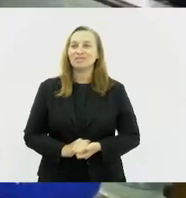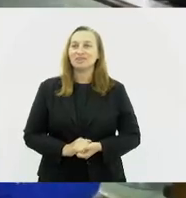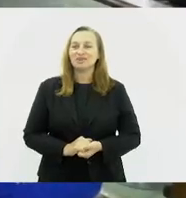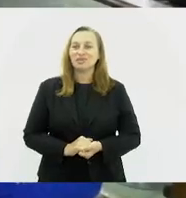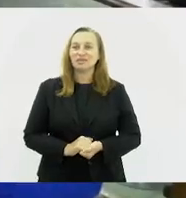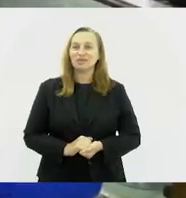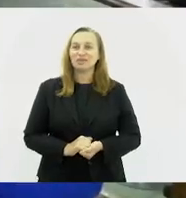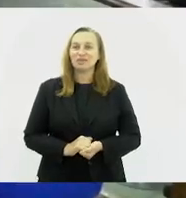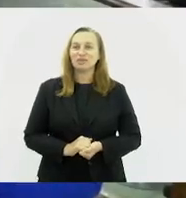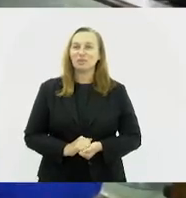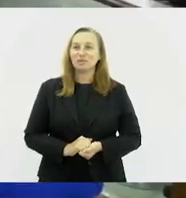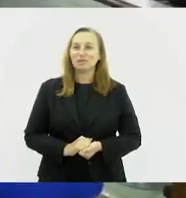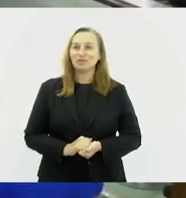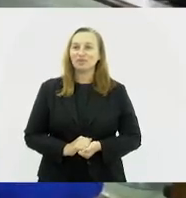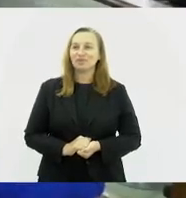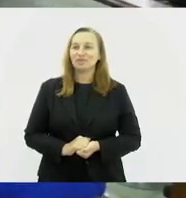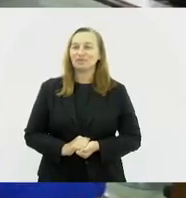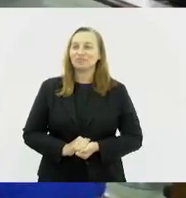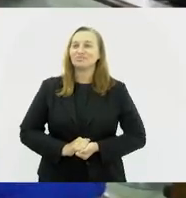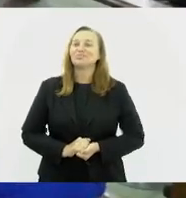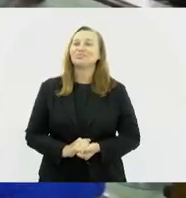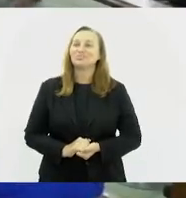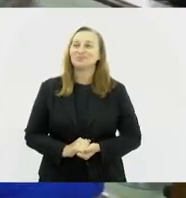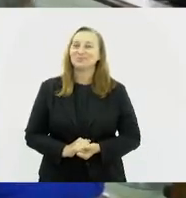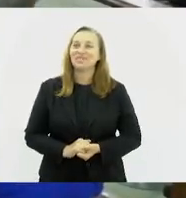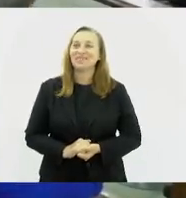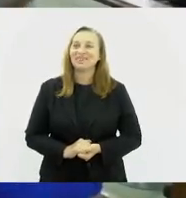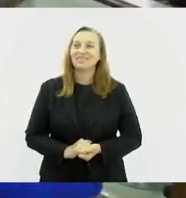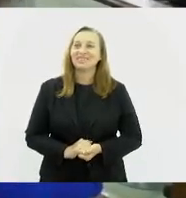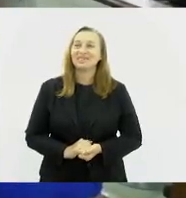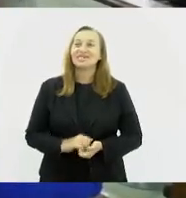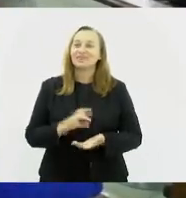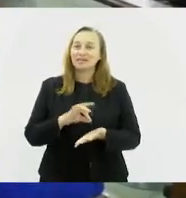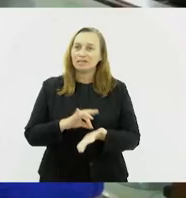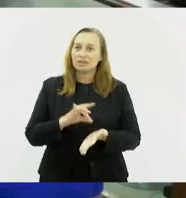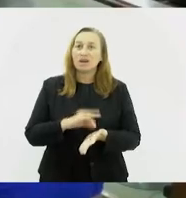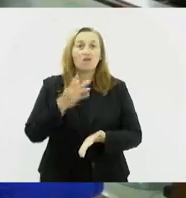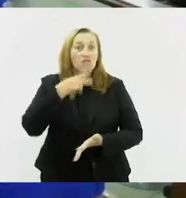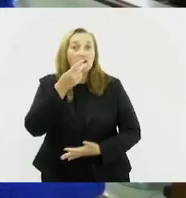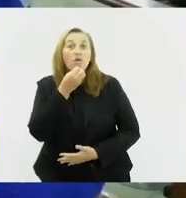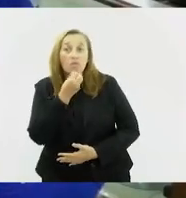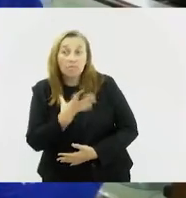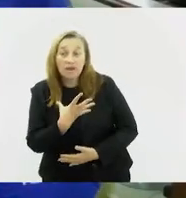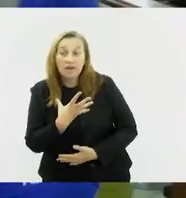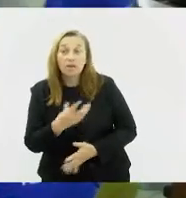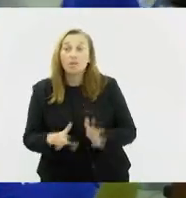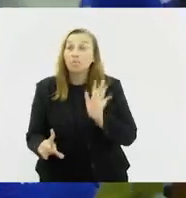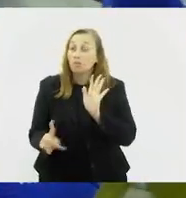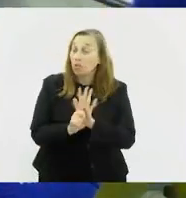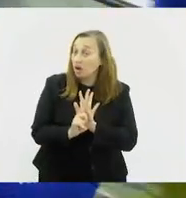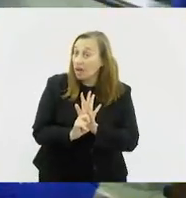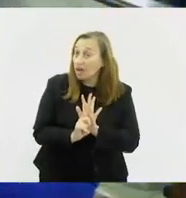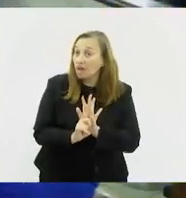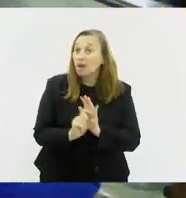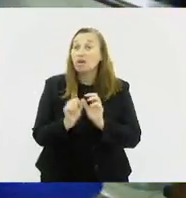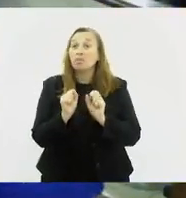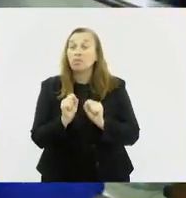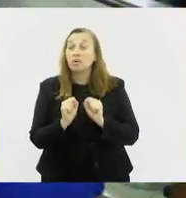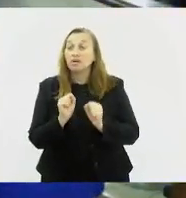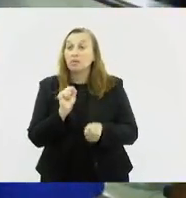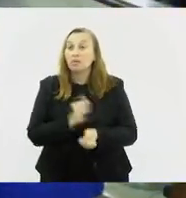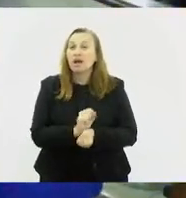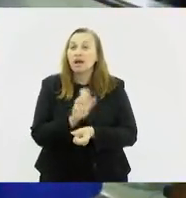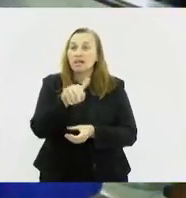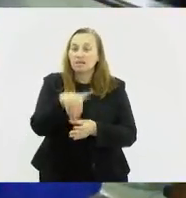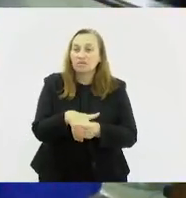Eu só quero reforçar uma coisa. Realmente, a senhora falou muito bem. Por lei, nós podemos parar de votar